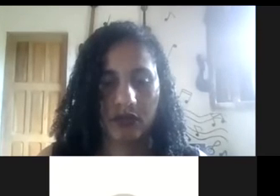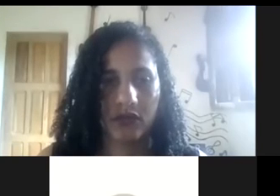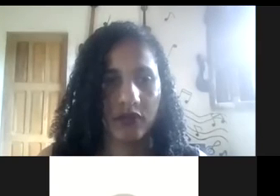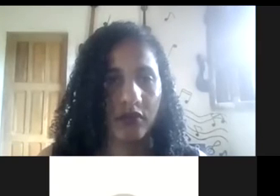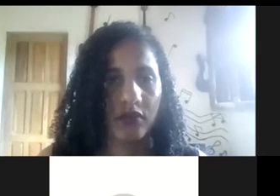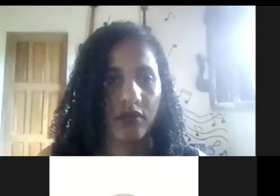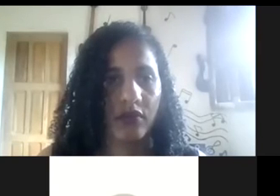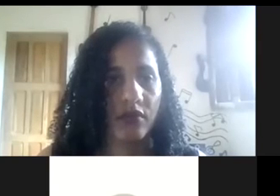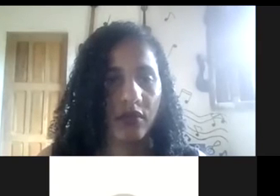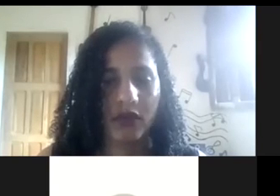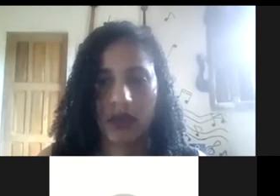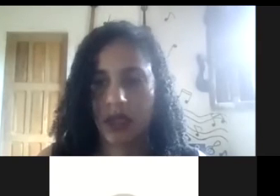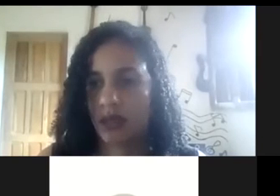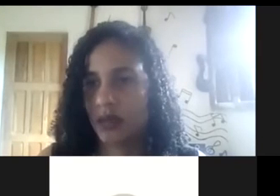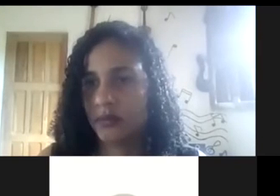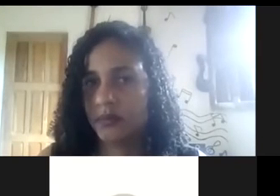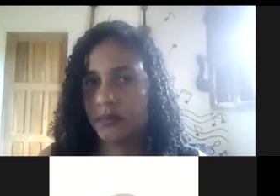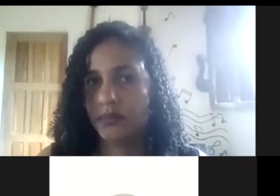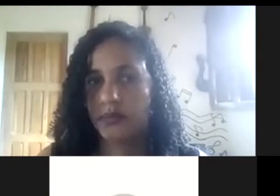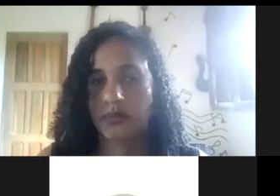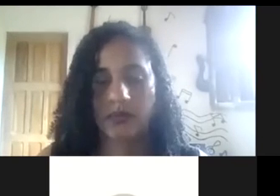vocês acharam mais.